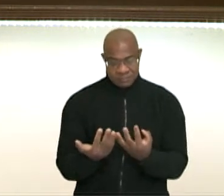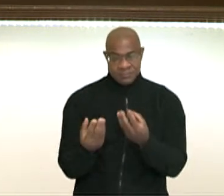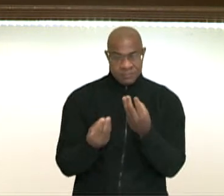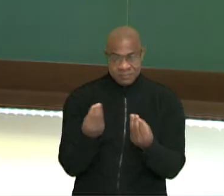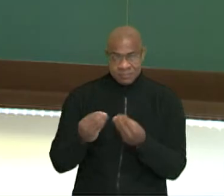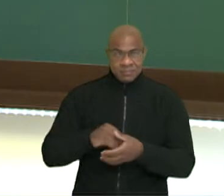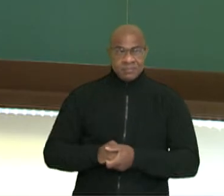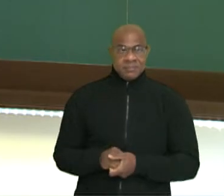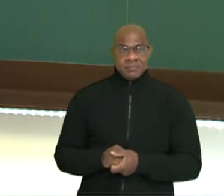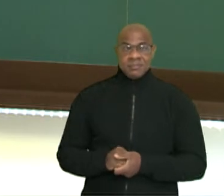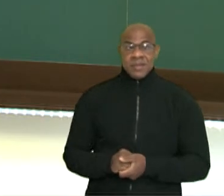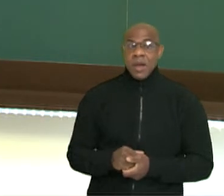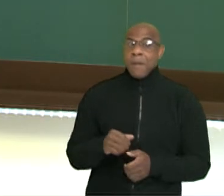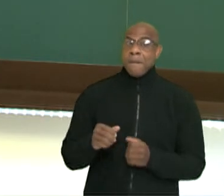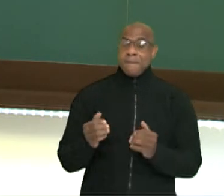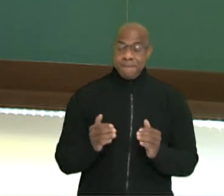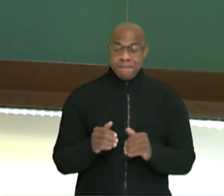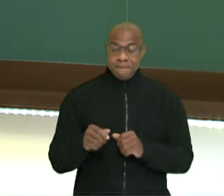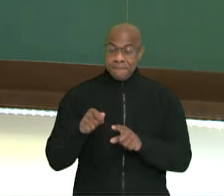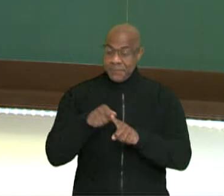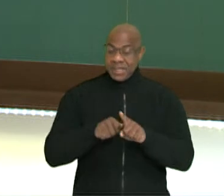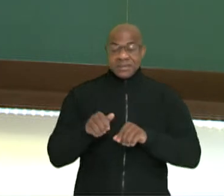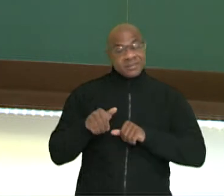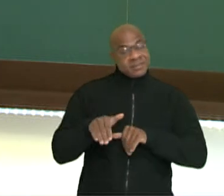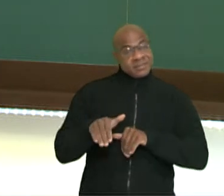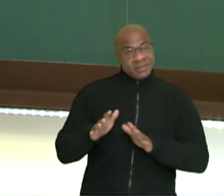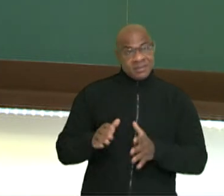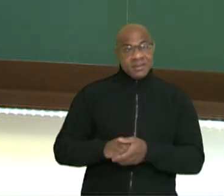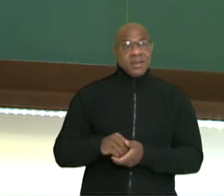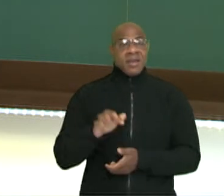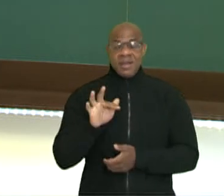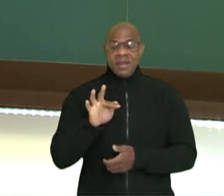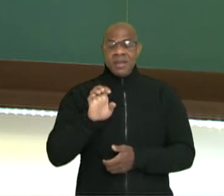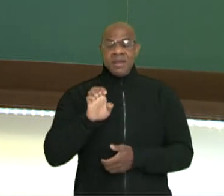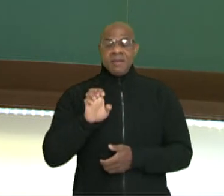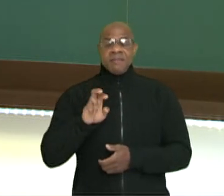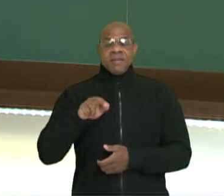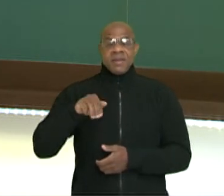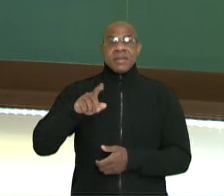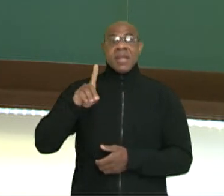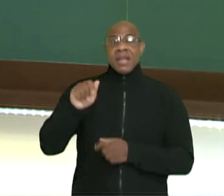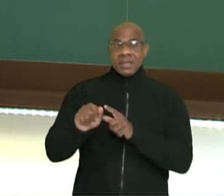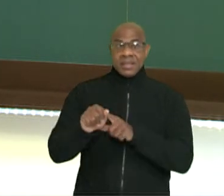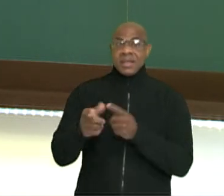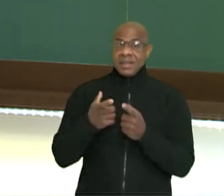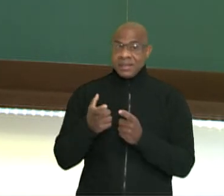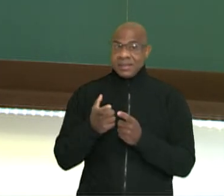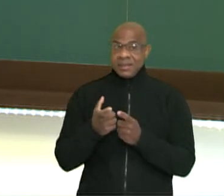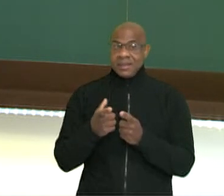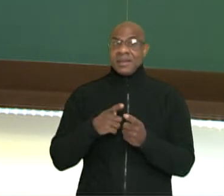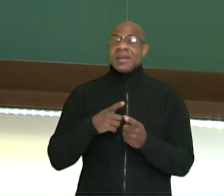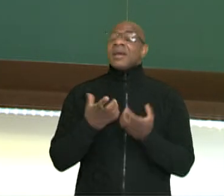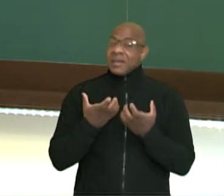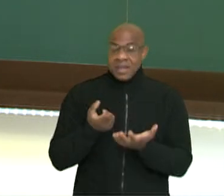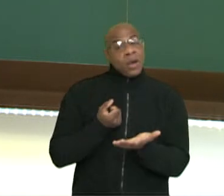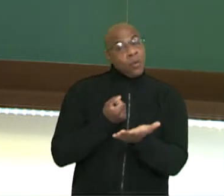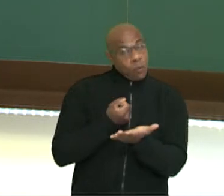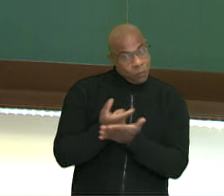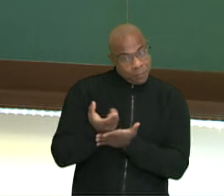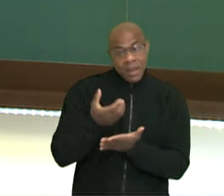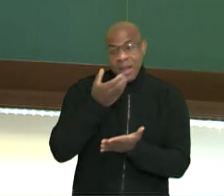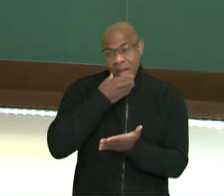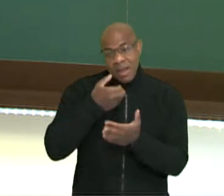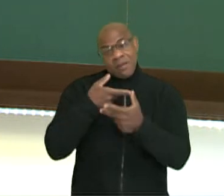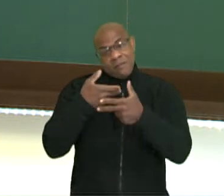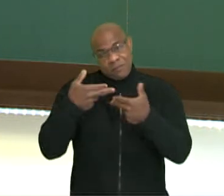de setembro, ok? Fernanda quer unir o útil ao agradável, ok? Quer entregar um produto muito bom para os seus clientes,